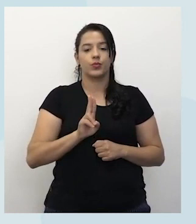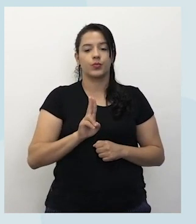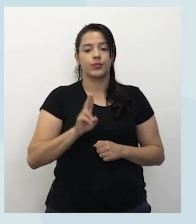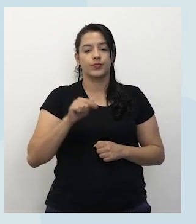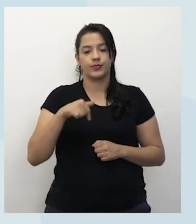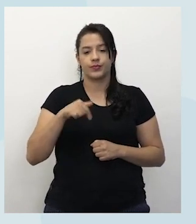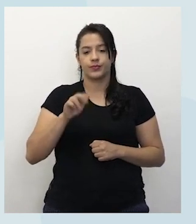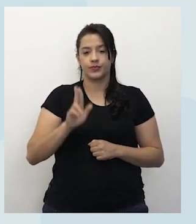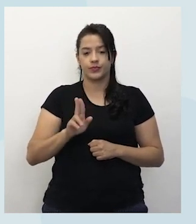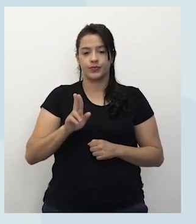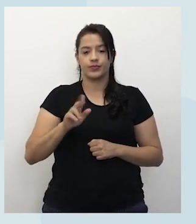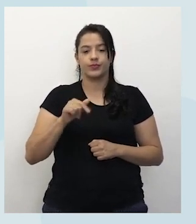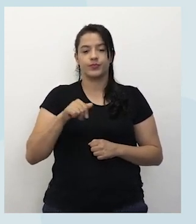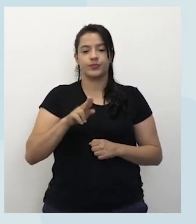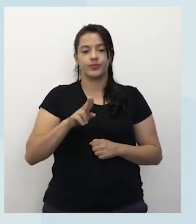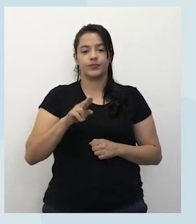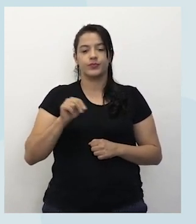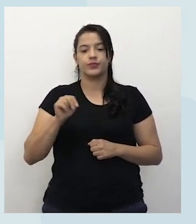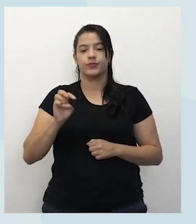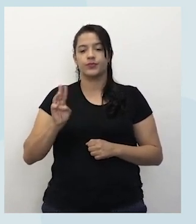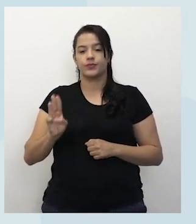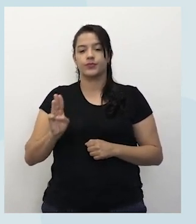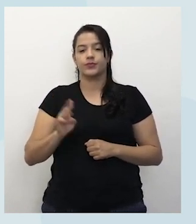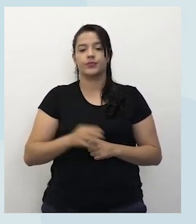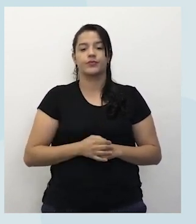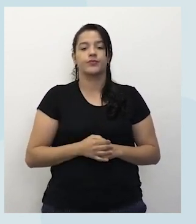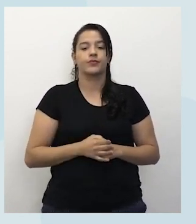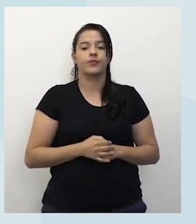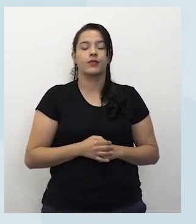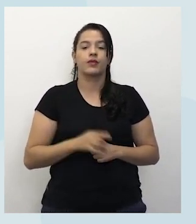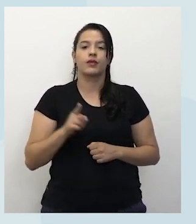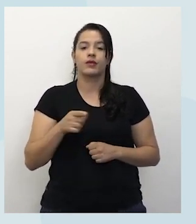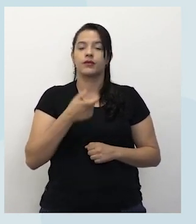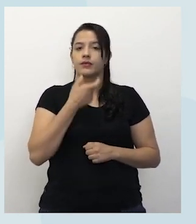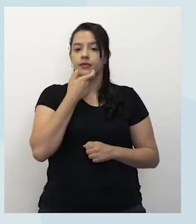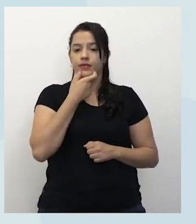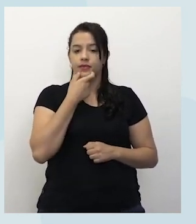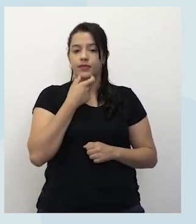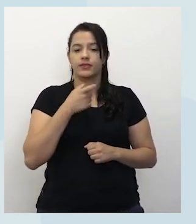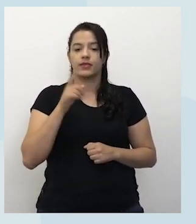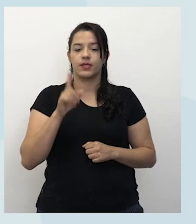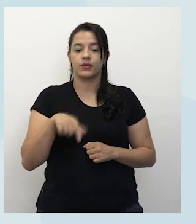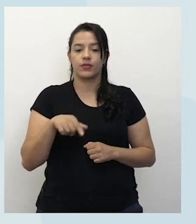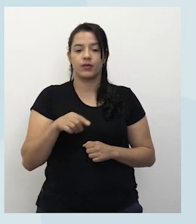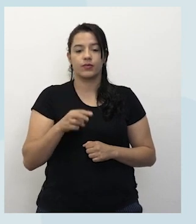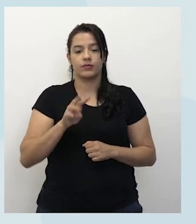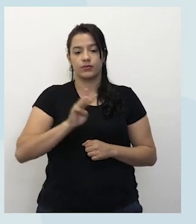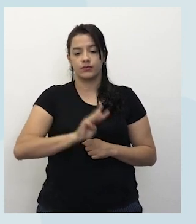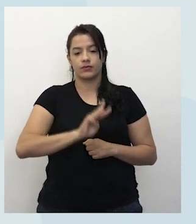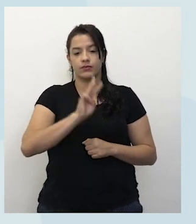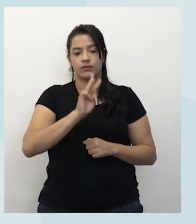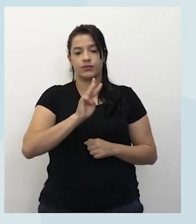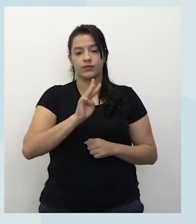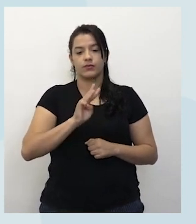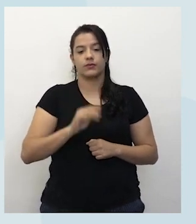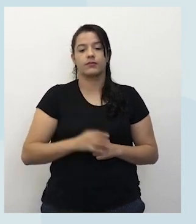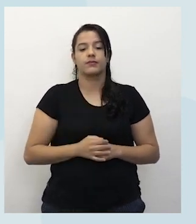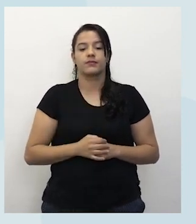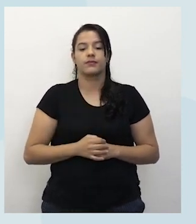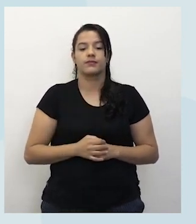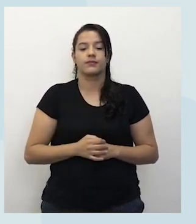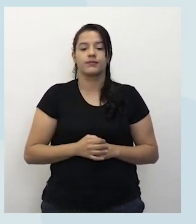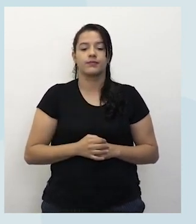u e w. Olha que interessante. Em inglês, o w é como se fosse dois u's. Então é um double